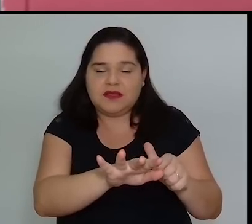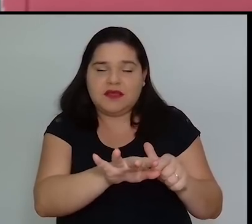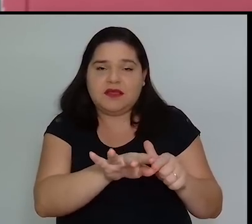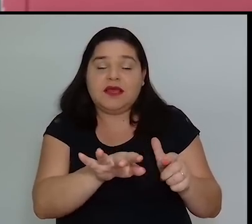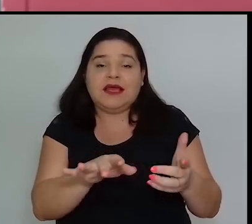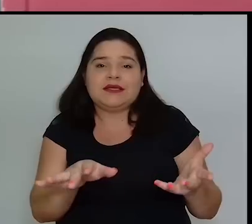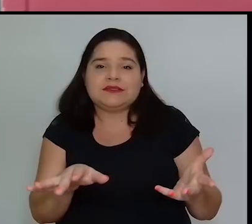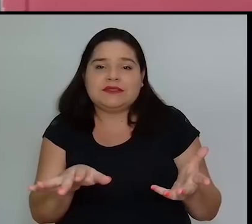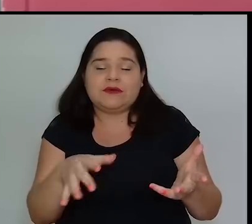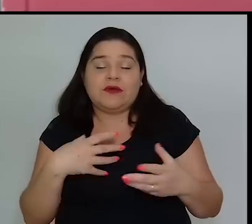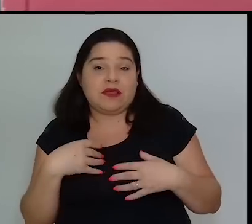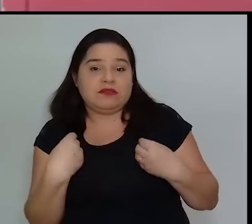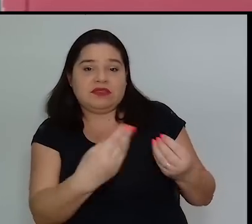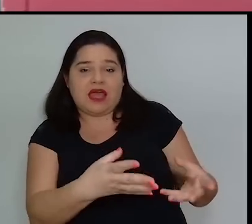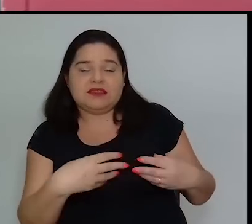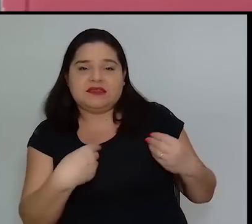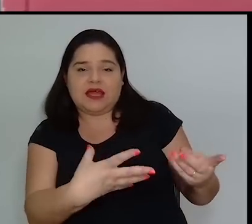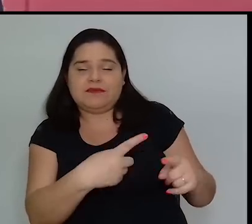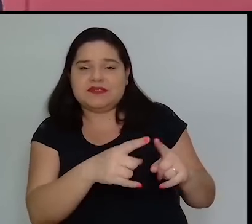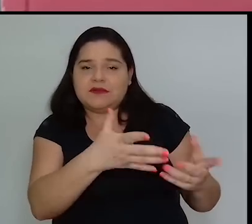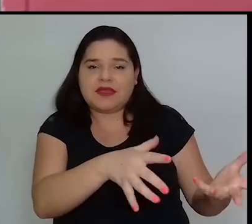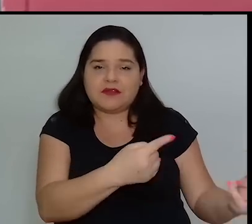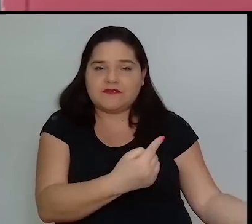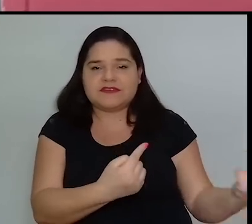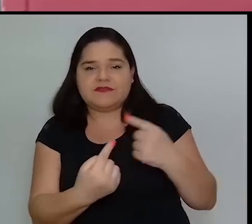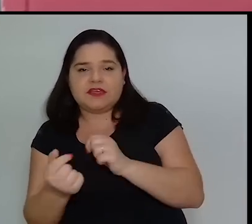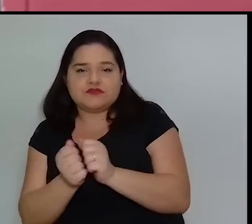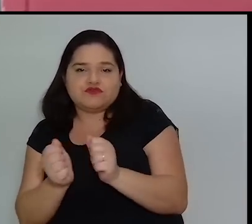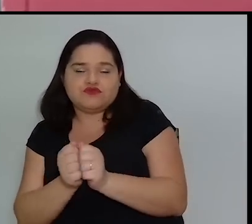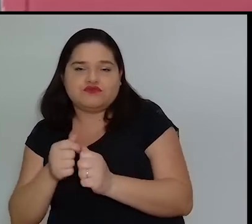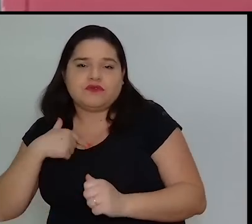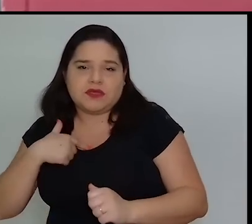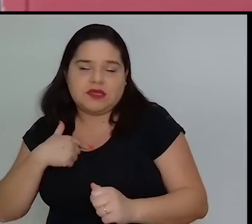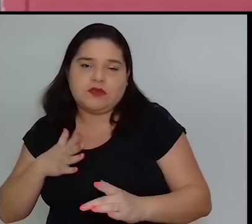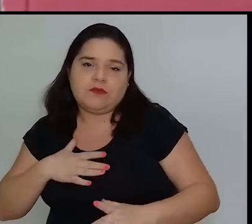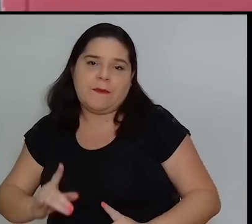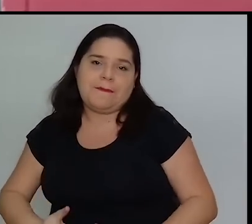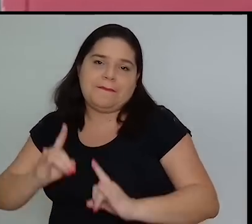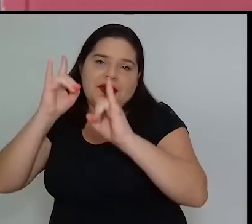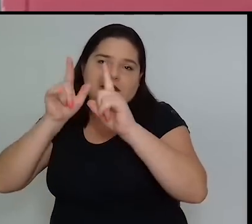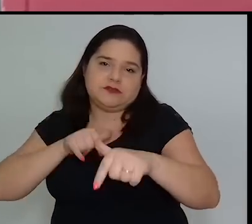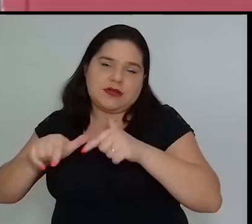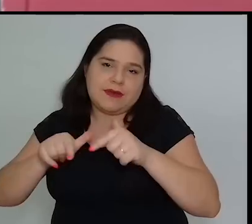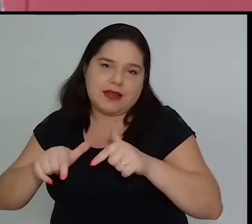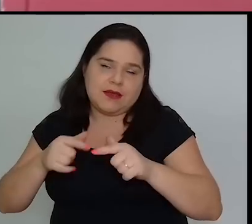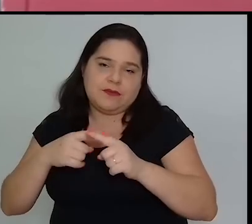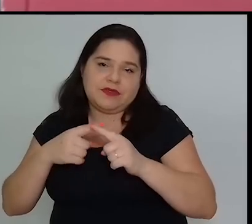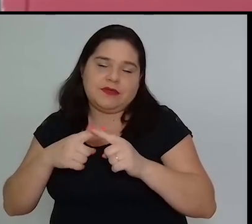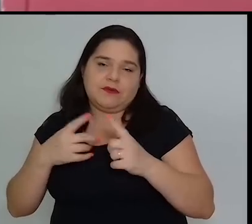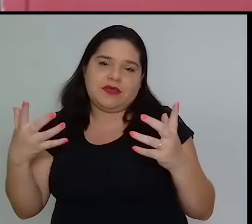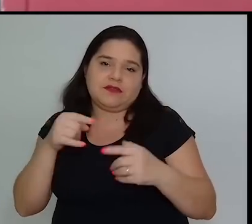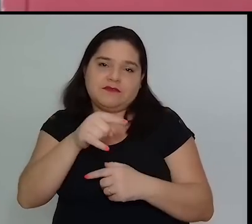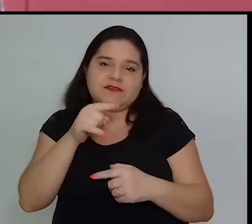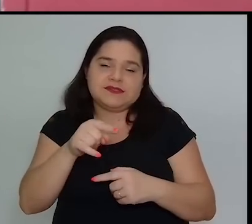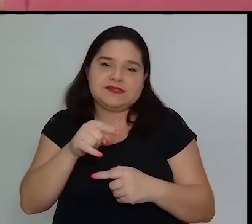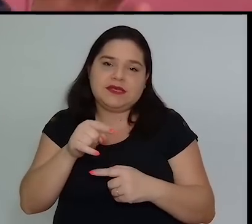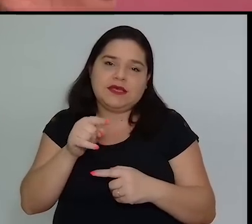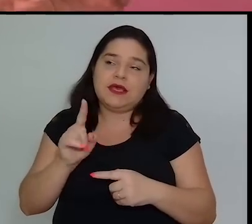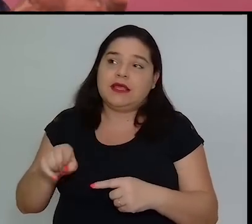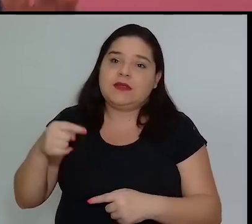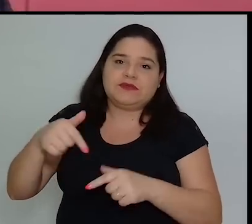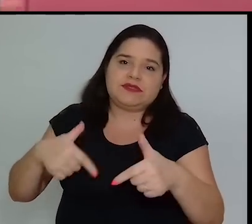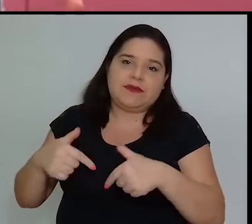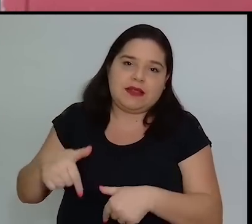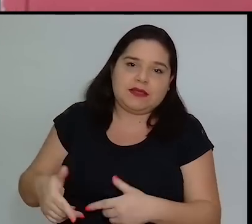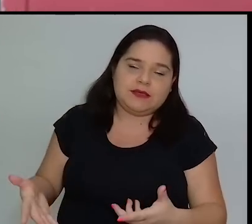eu quero te dar cesta básica não quero que você venha para o meu prédio e eu corro risco de você crescer o cílico do meu prédio você de